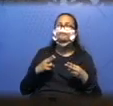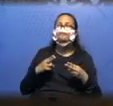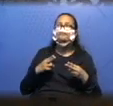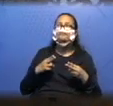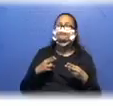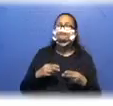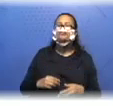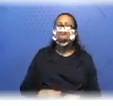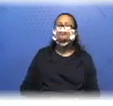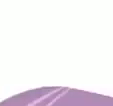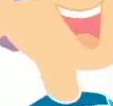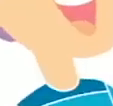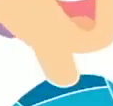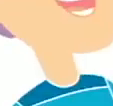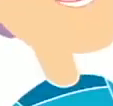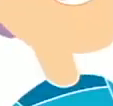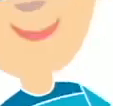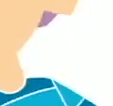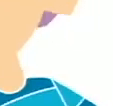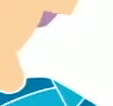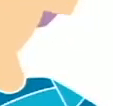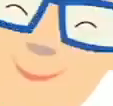da música.